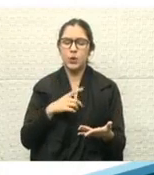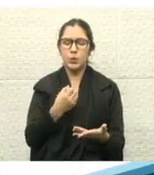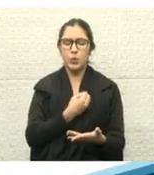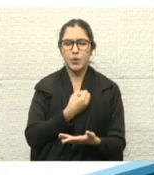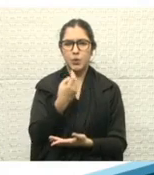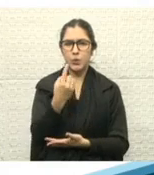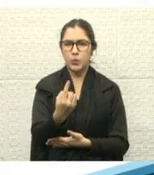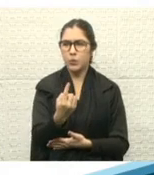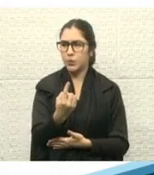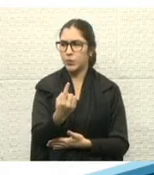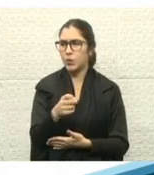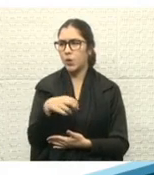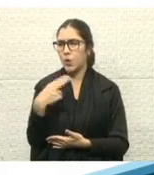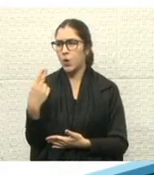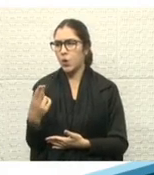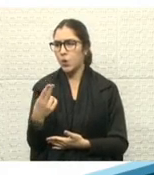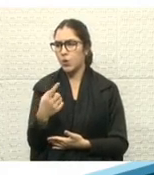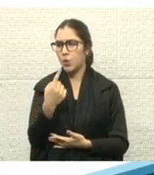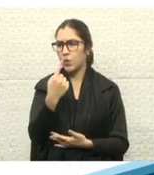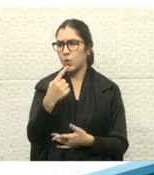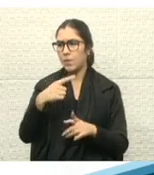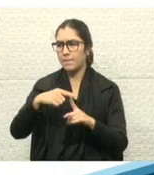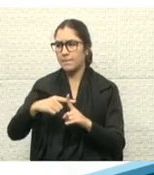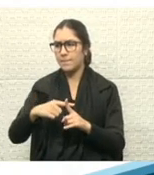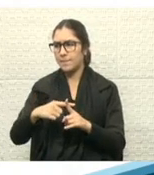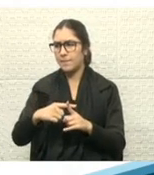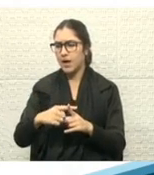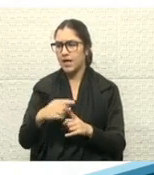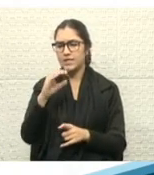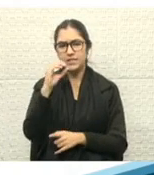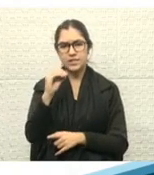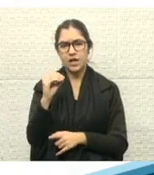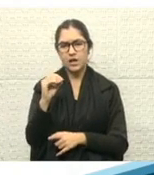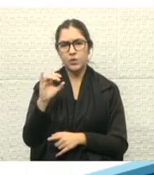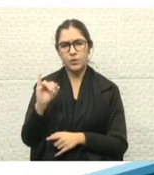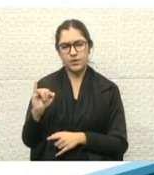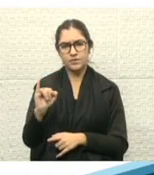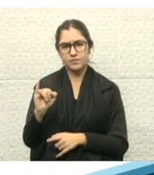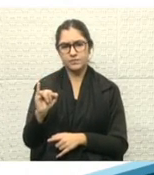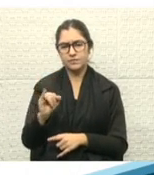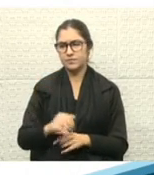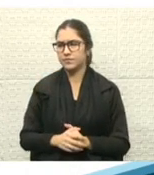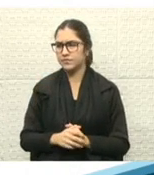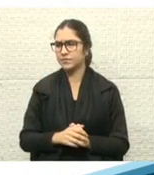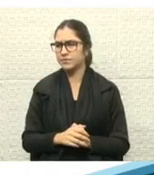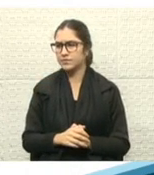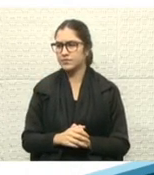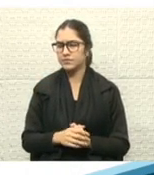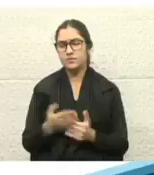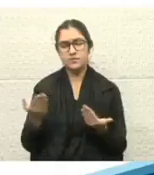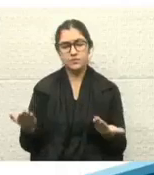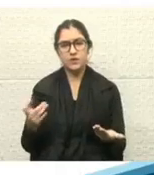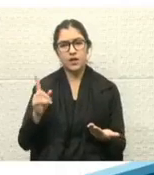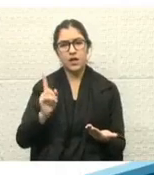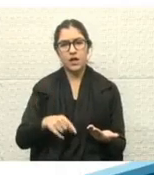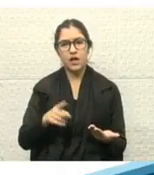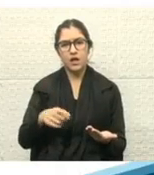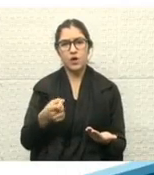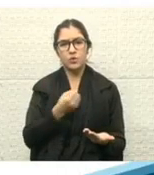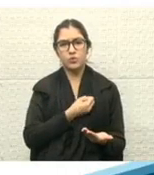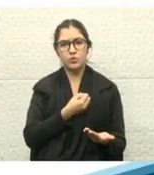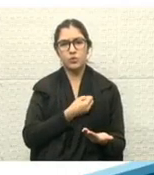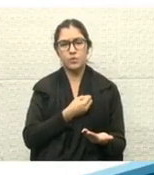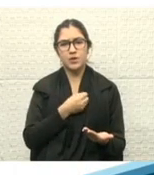1, ou o número 1 mais 0i, que nesse caso seria um